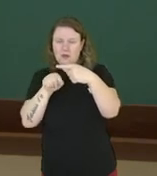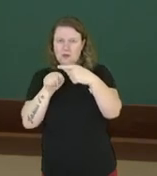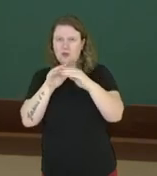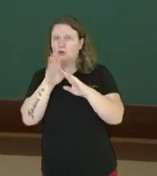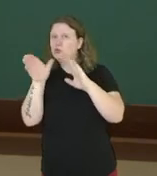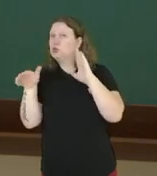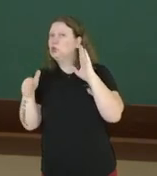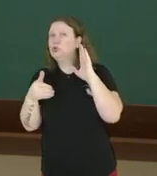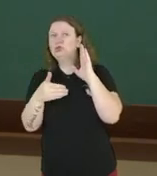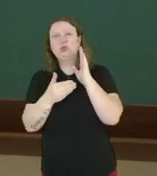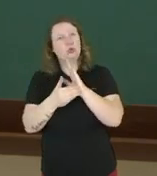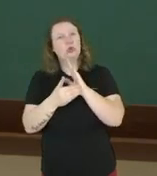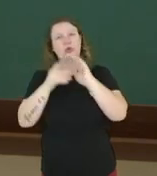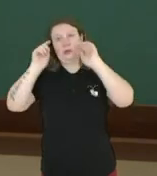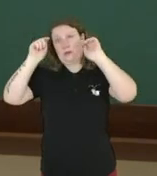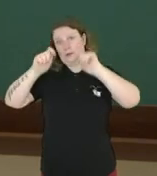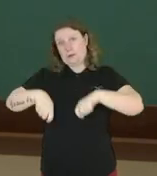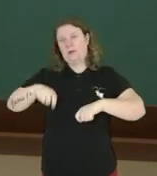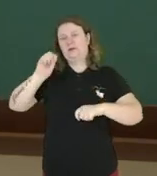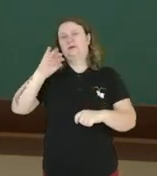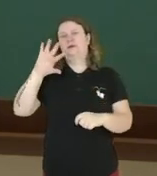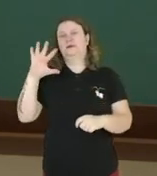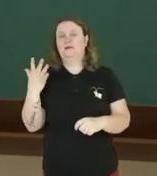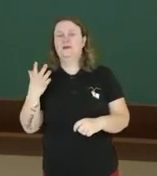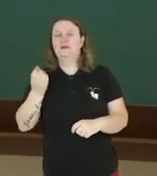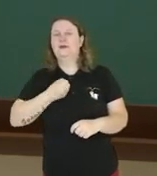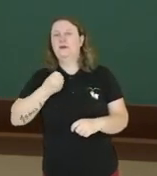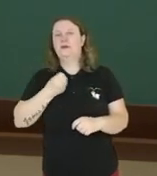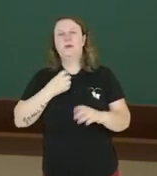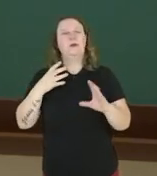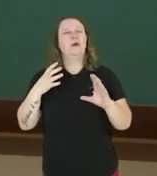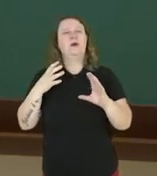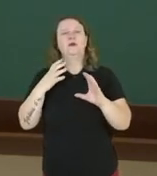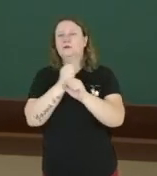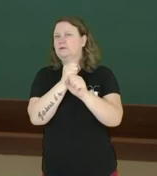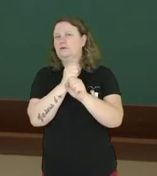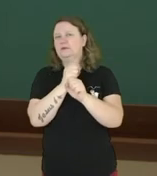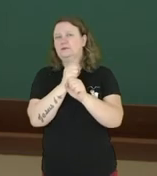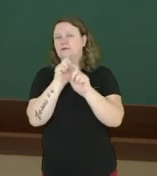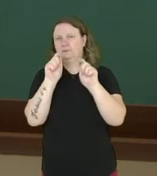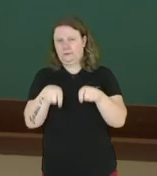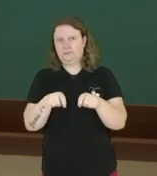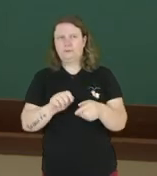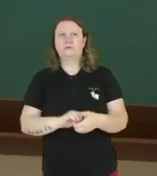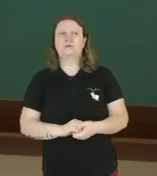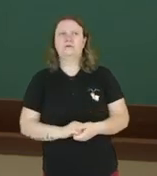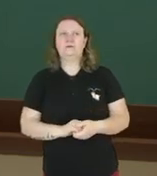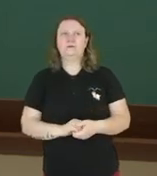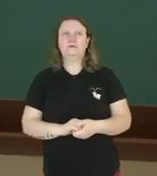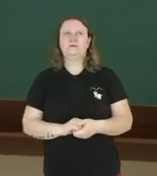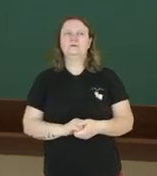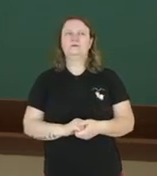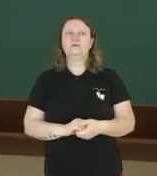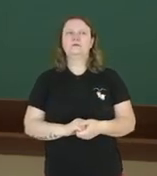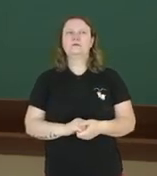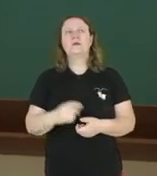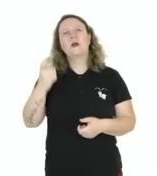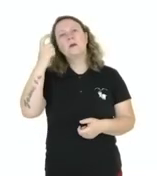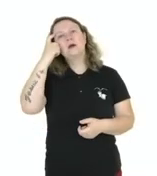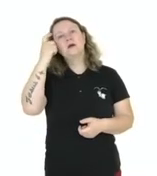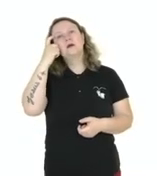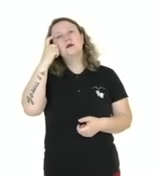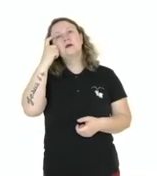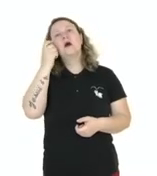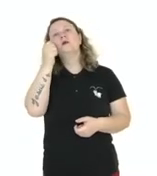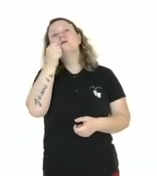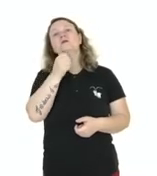é tudo que pode acontecer, o número total de possibilidades, ok? Então aqui, ó, Joana tem na